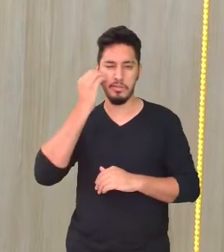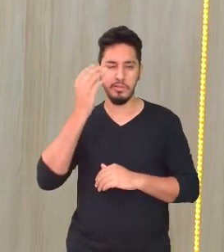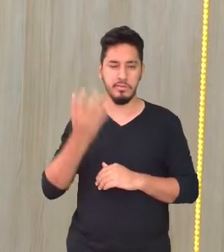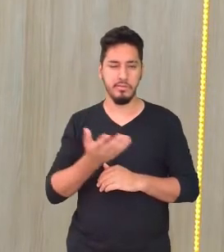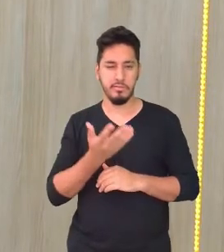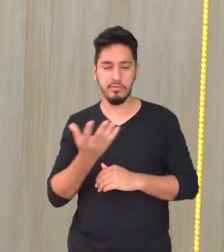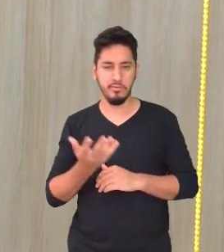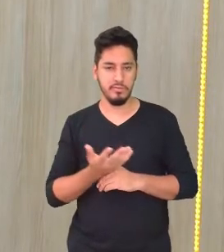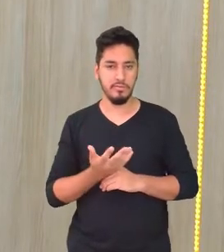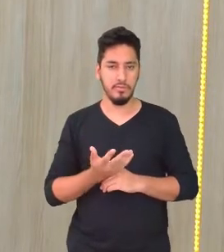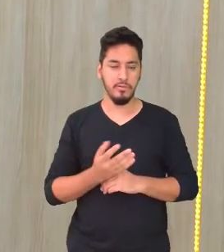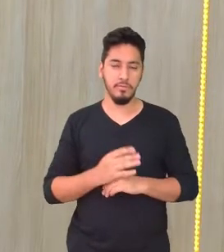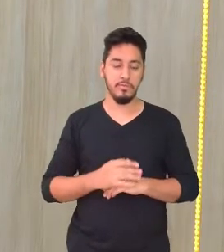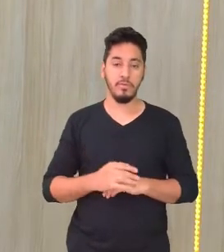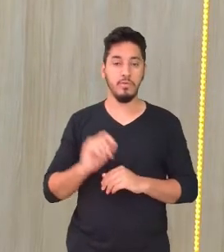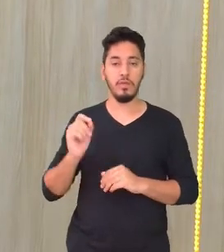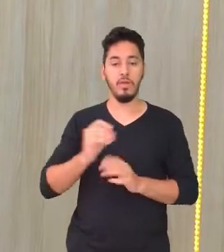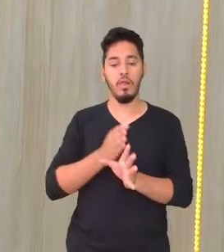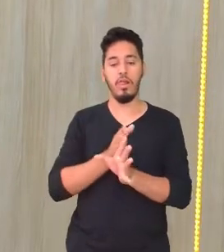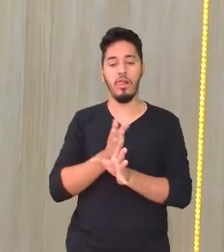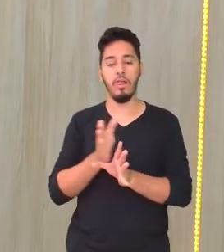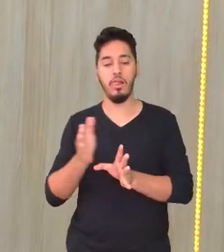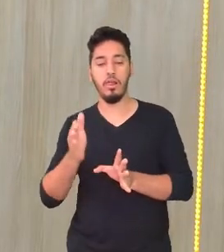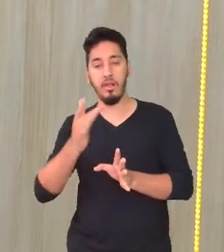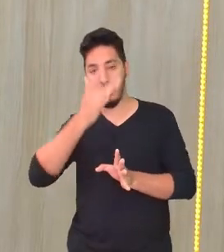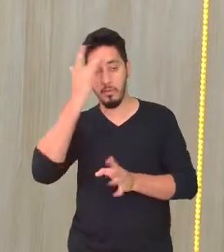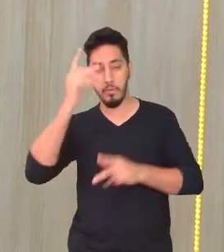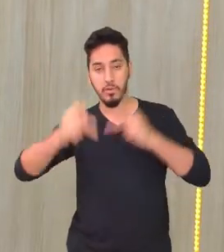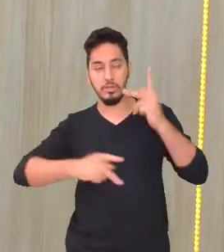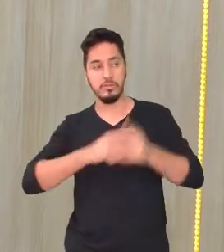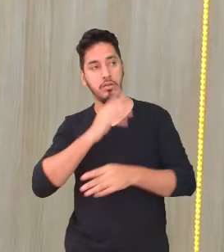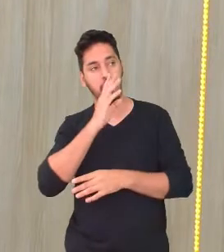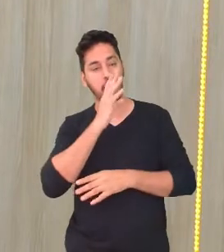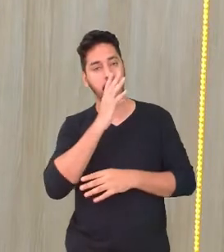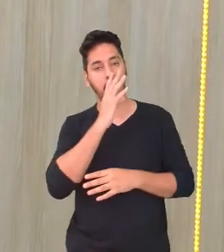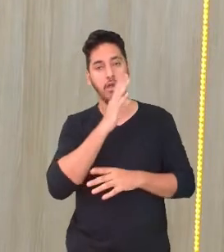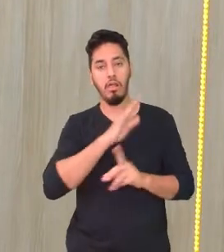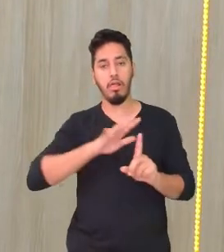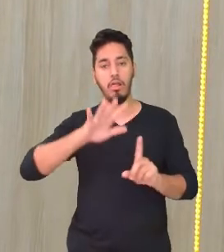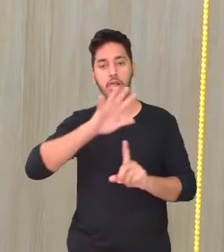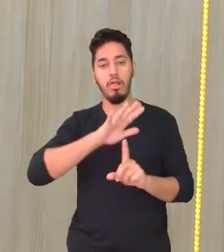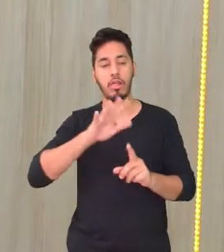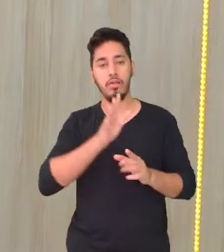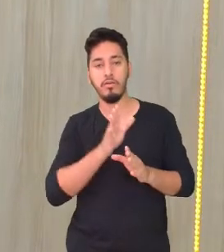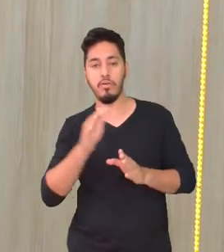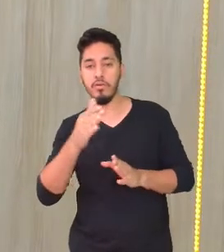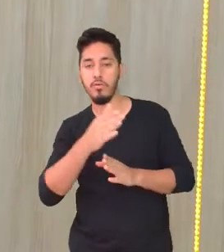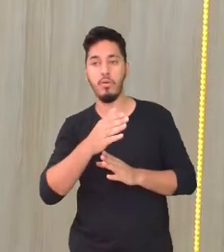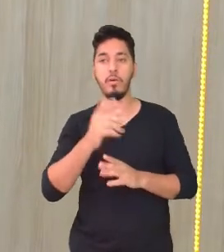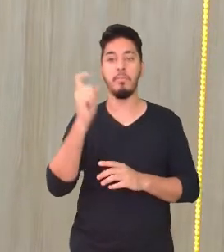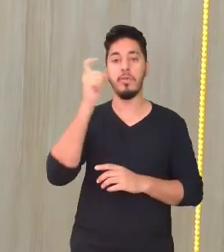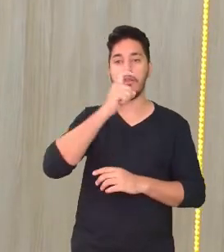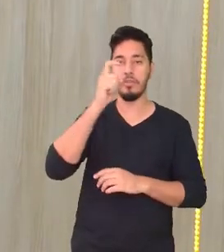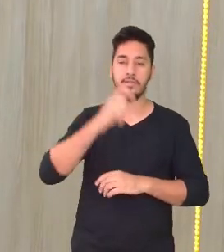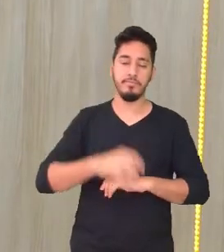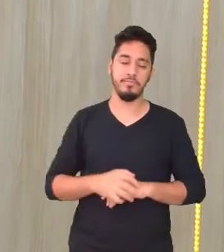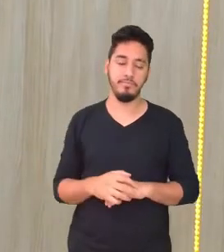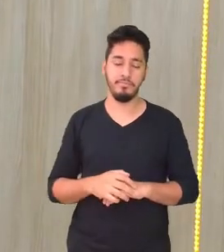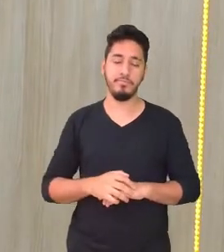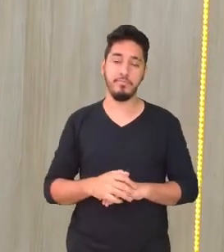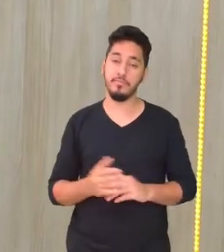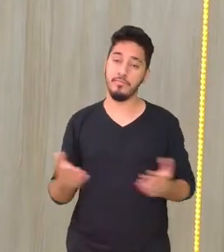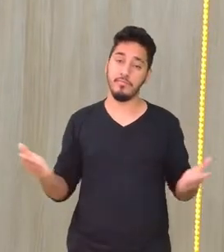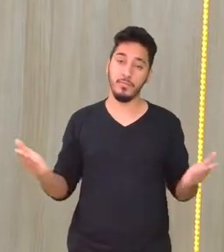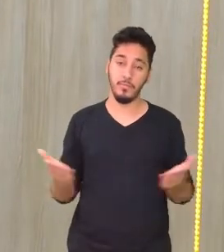estabelecer aí o direcionamento da população para alguma notícia fantasiosa, né? Então a